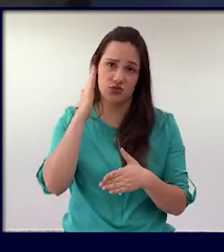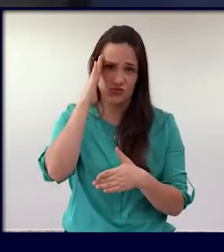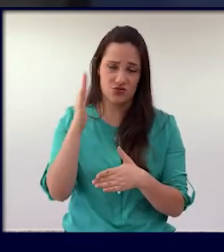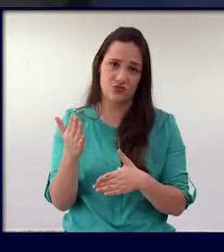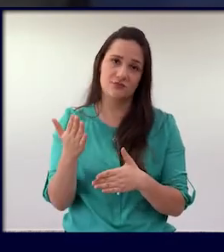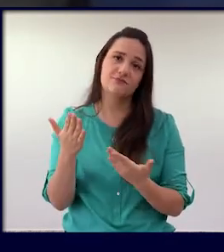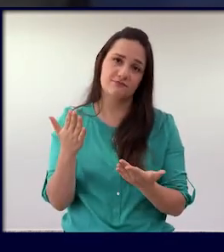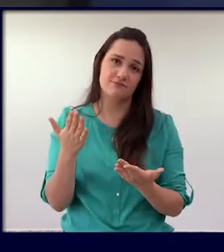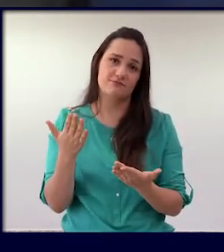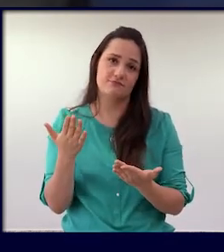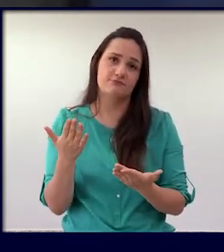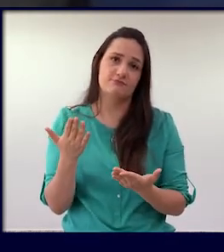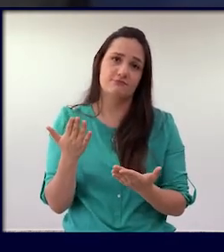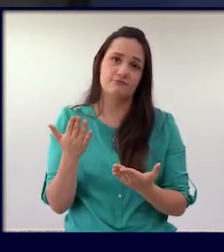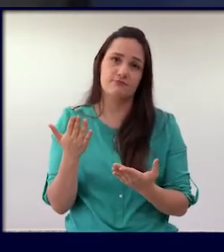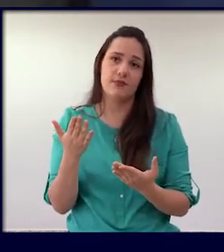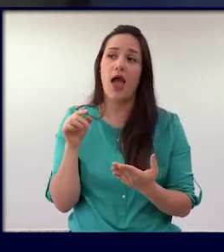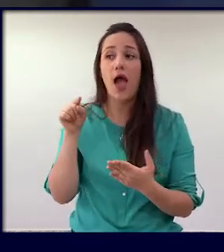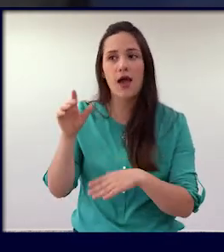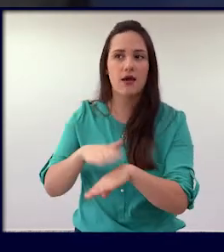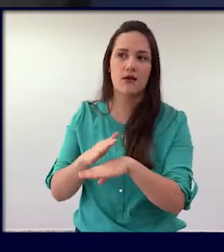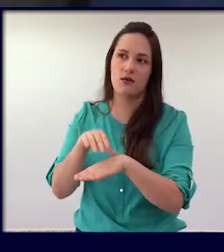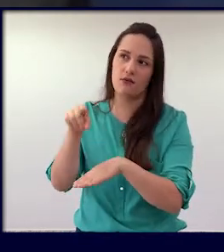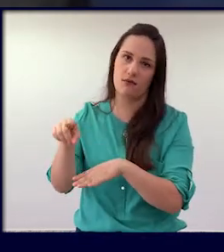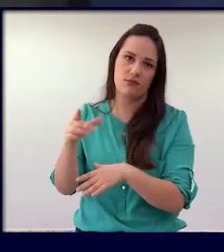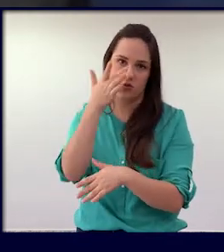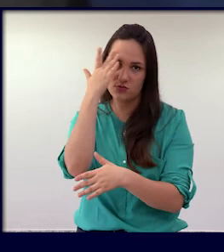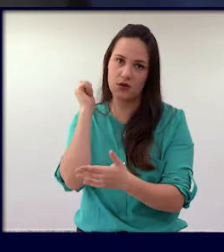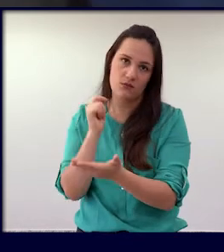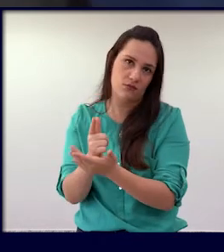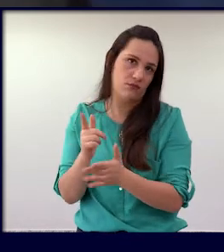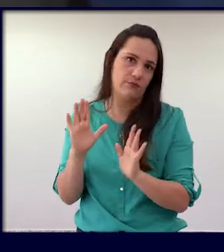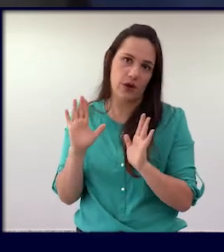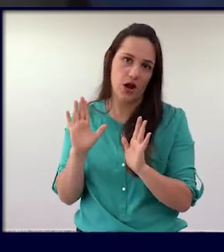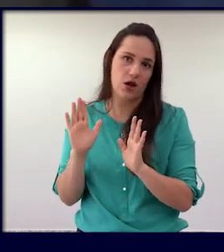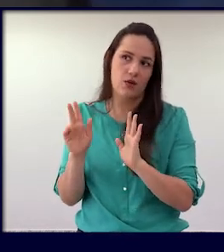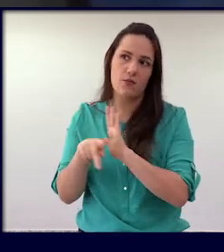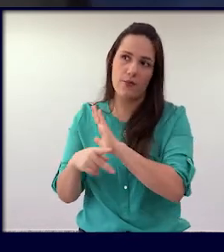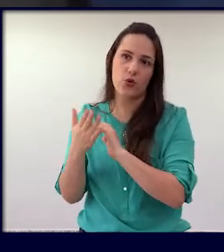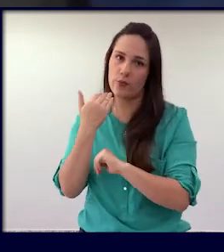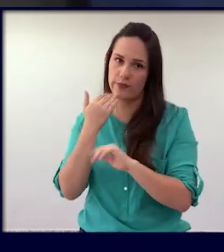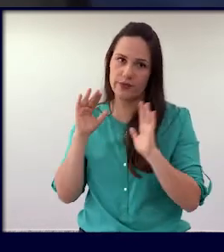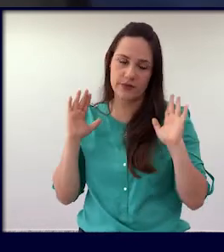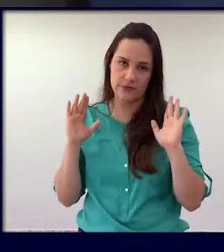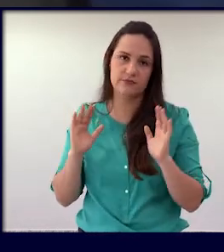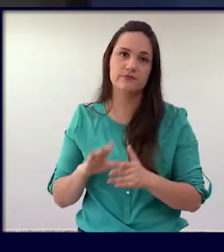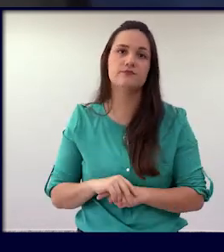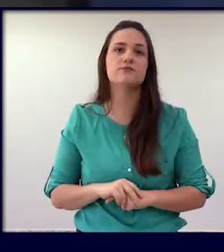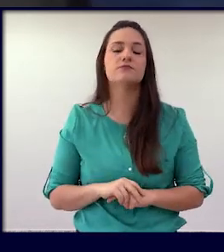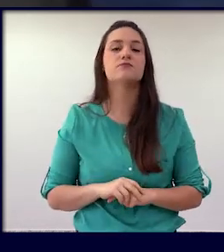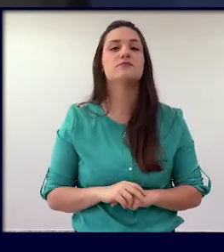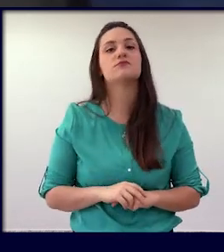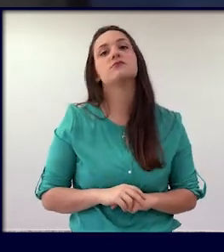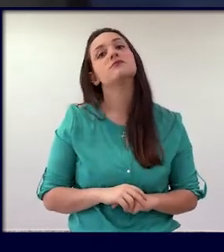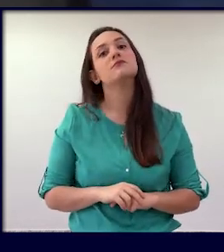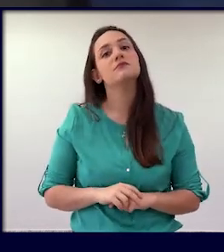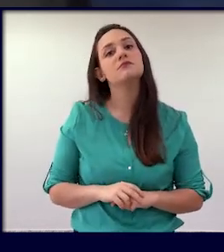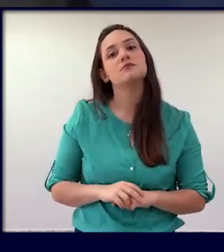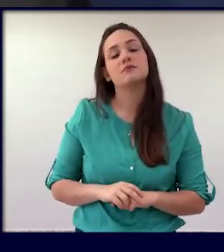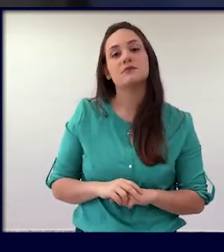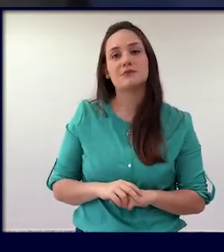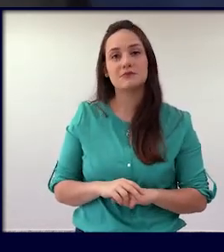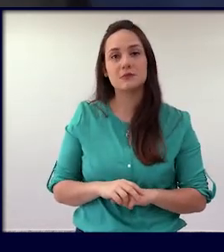são convocados, eles entregam um numerário em espécie para que o eleitor que foi convocado faça a